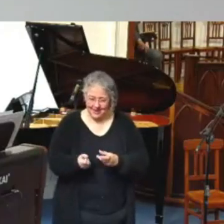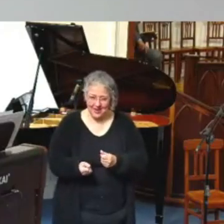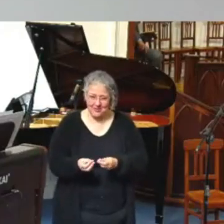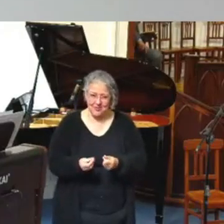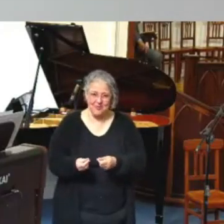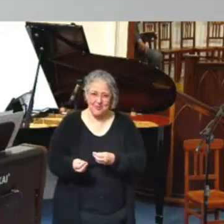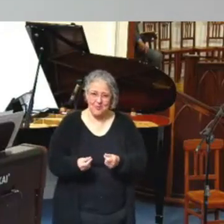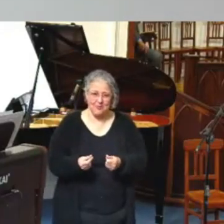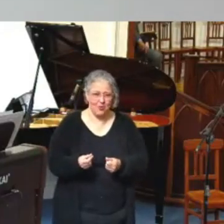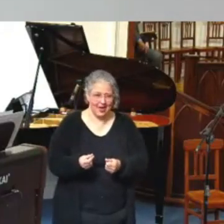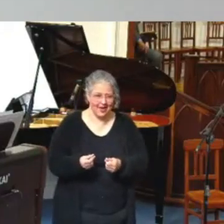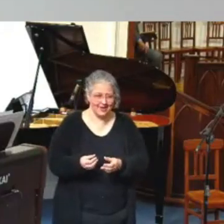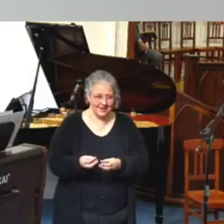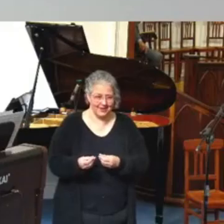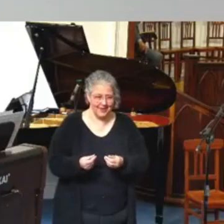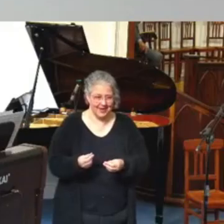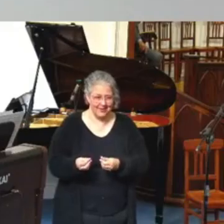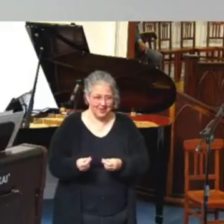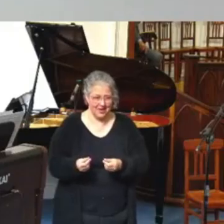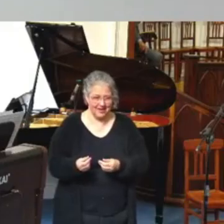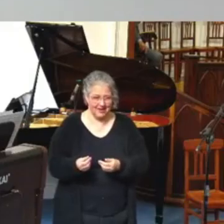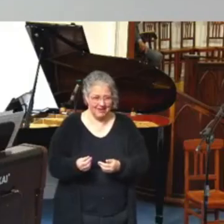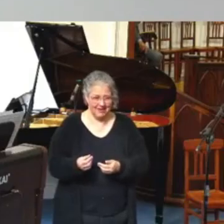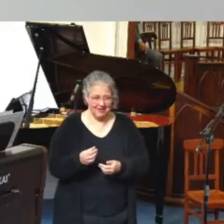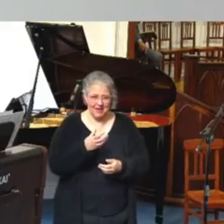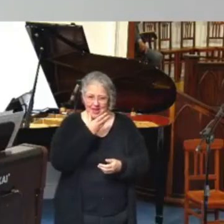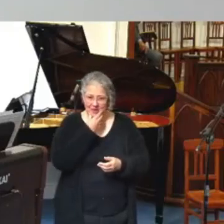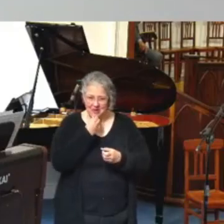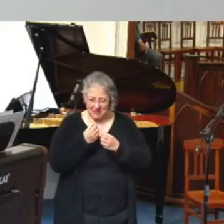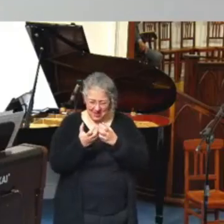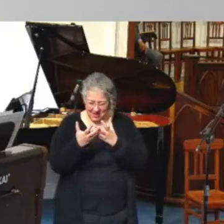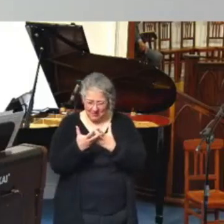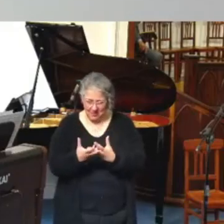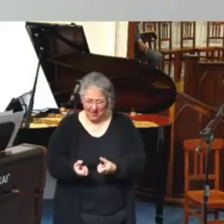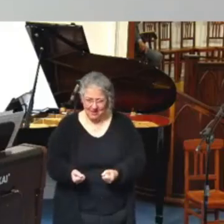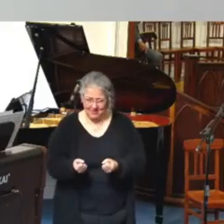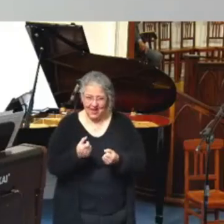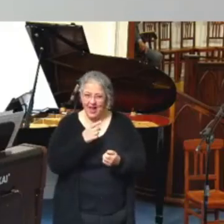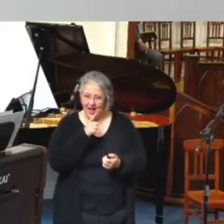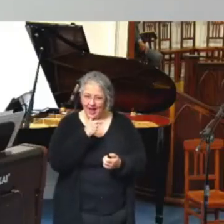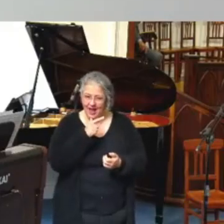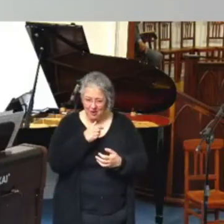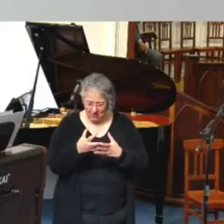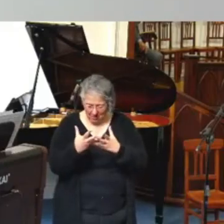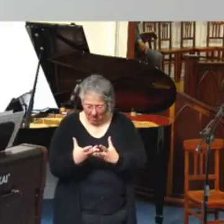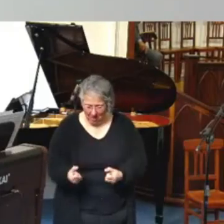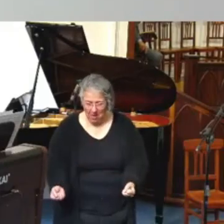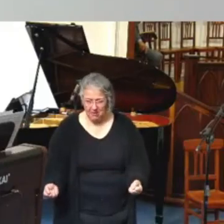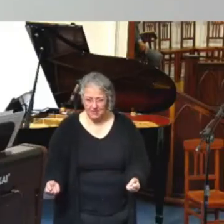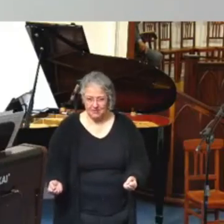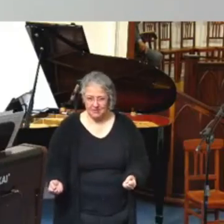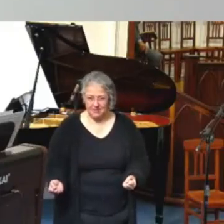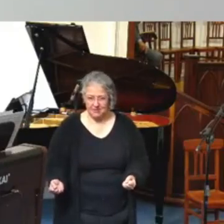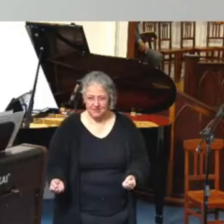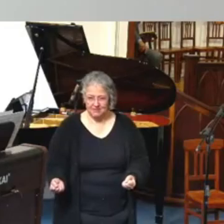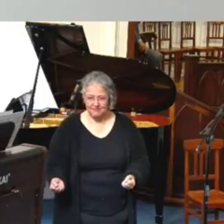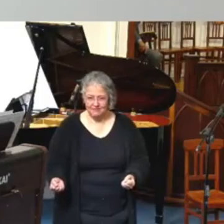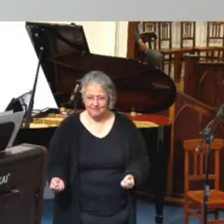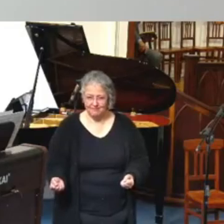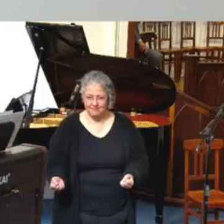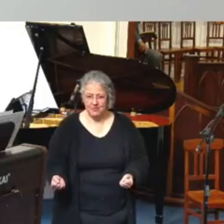aqui essa ideia de que o contexto poderia ser o momento de perseguição do seu